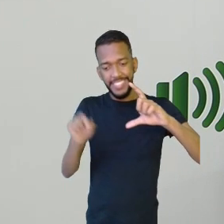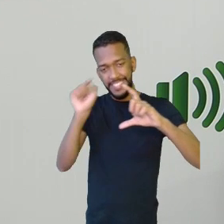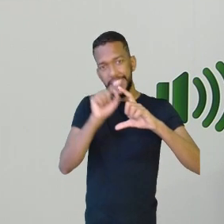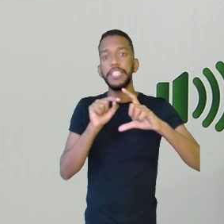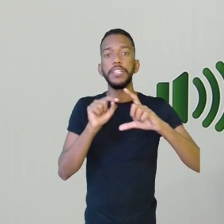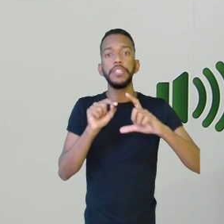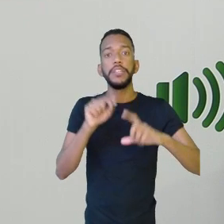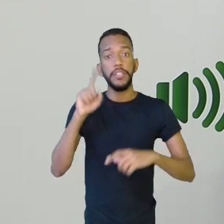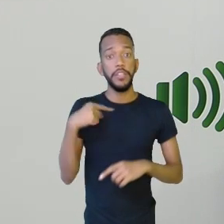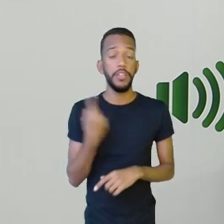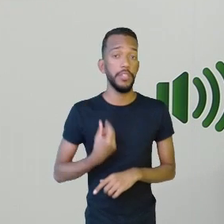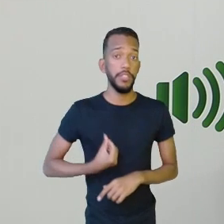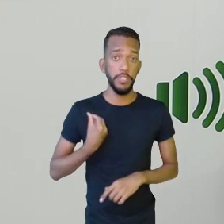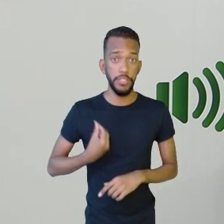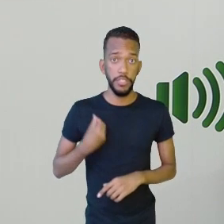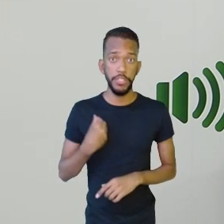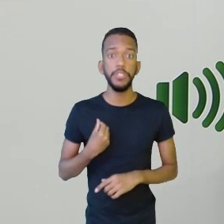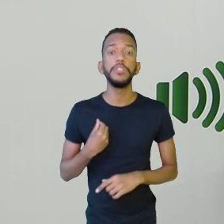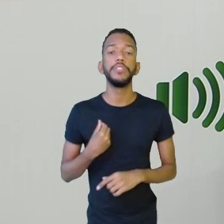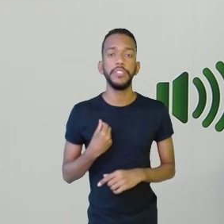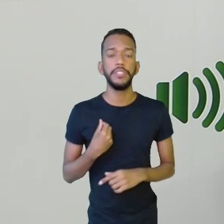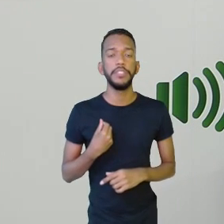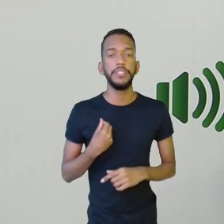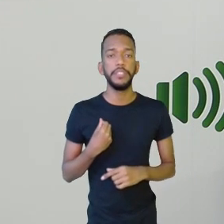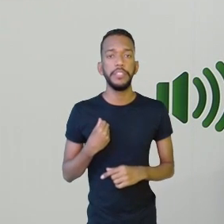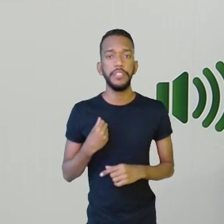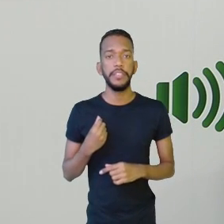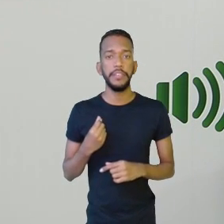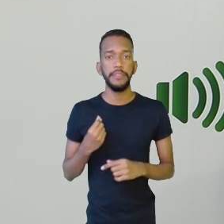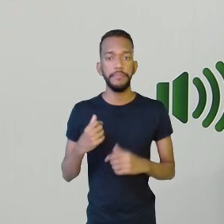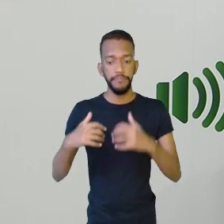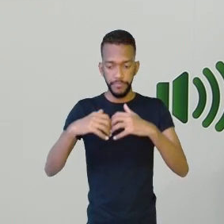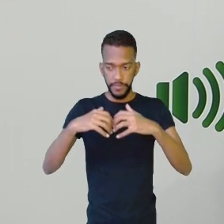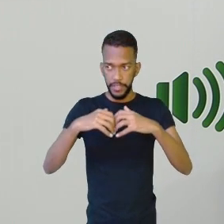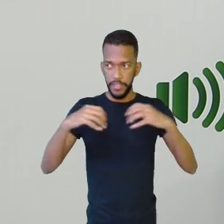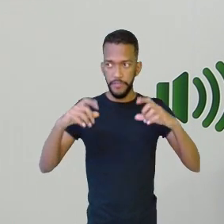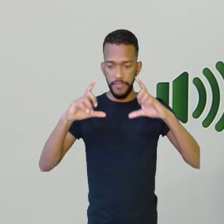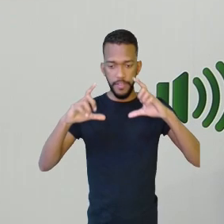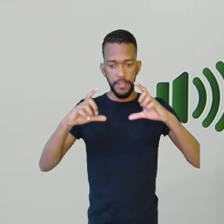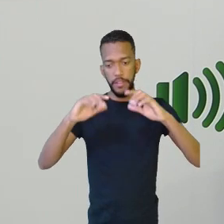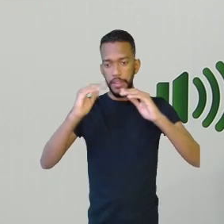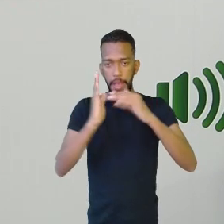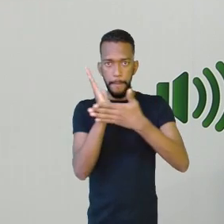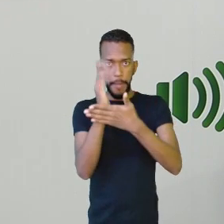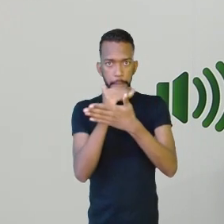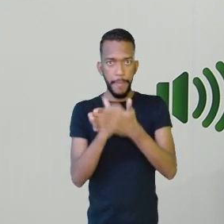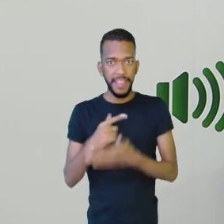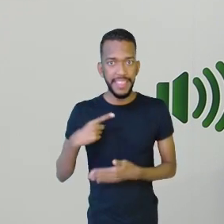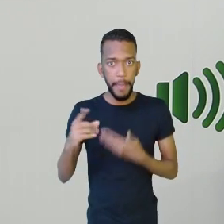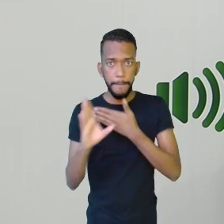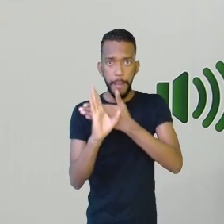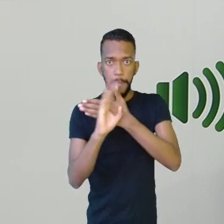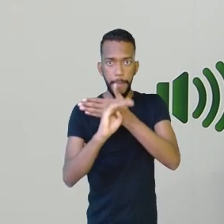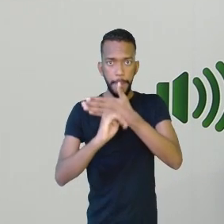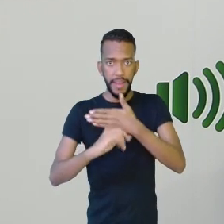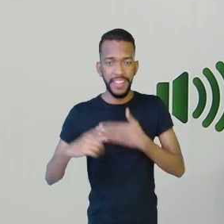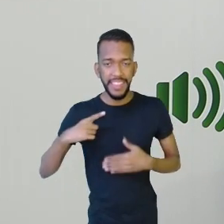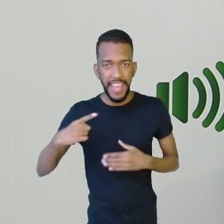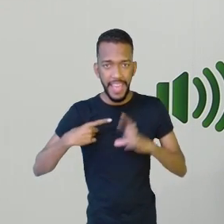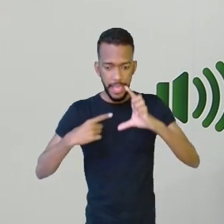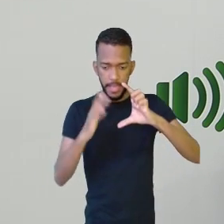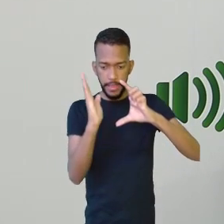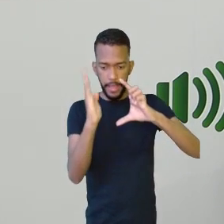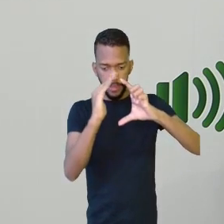está dividido? Não. Se ele não está dividido, ele é o inteiro. Olha o 1 representando, ele